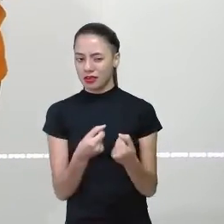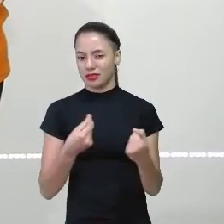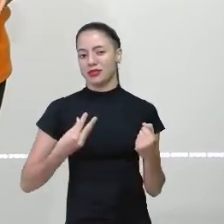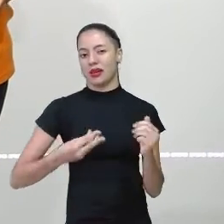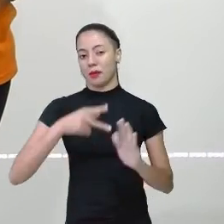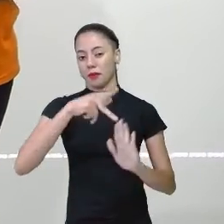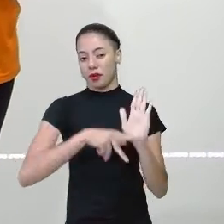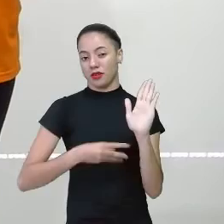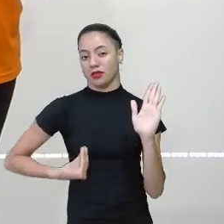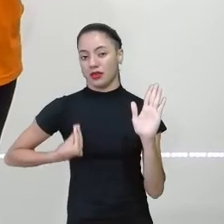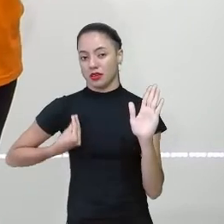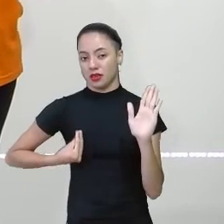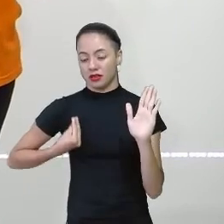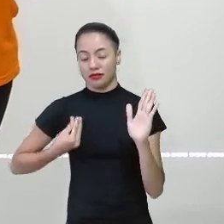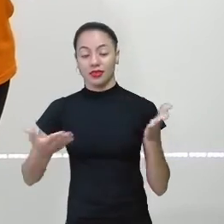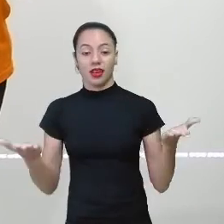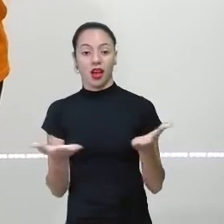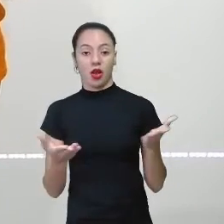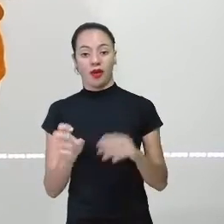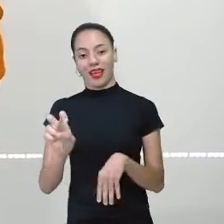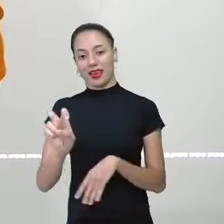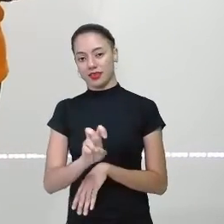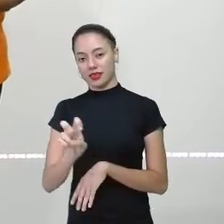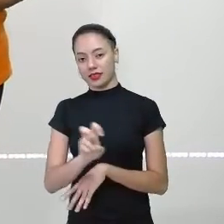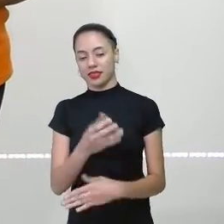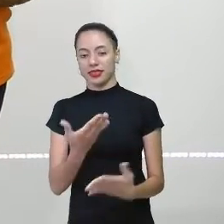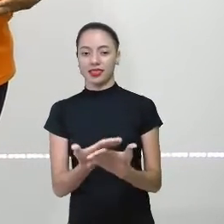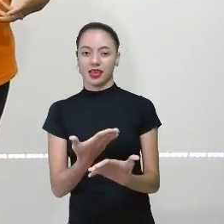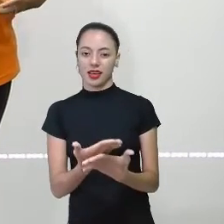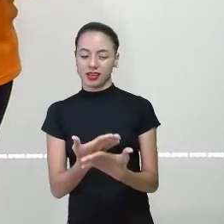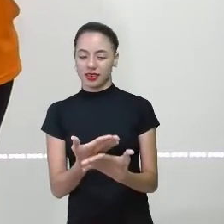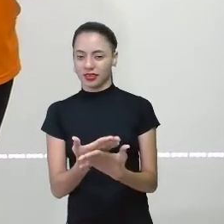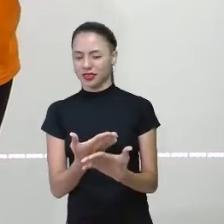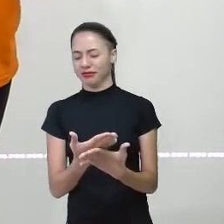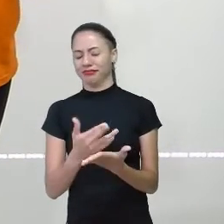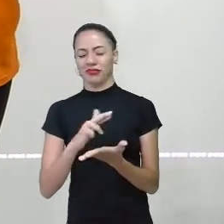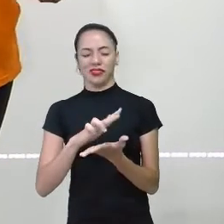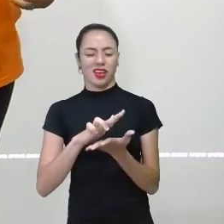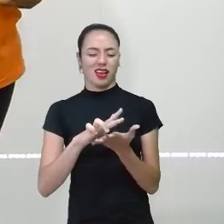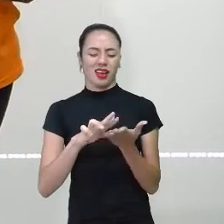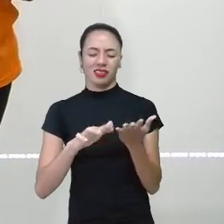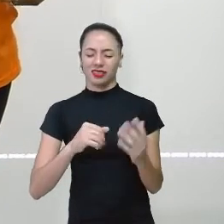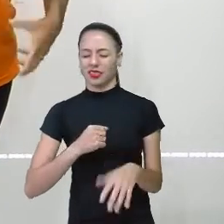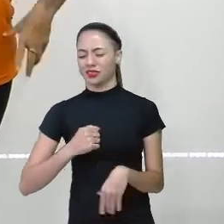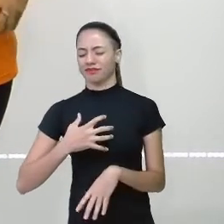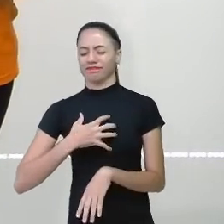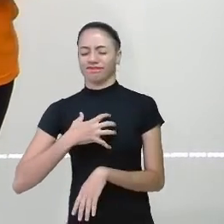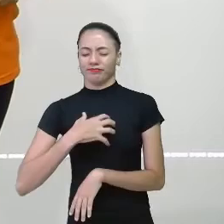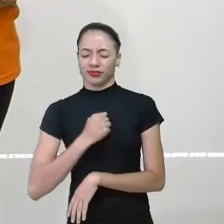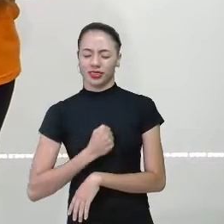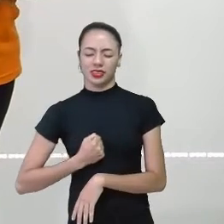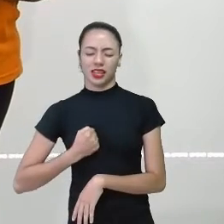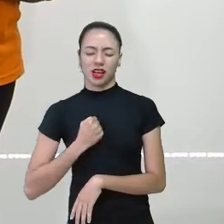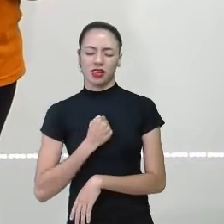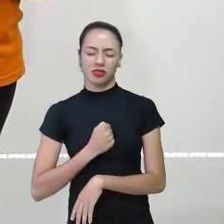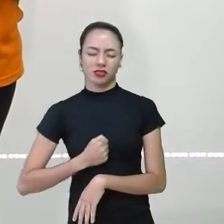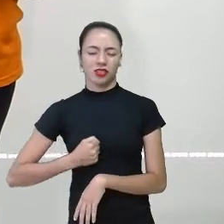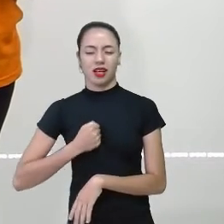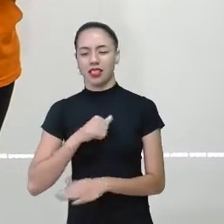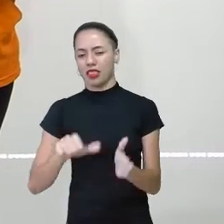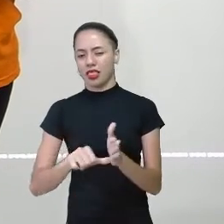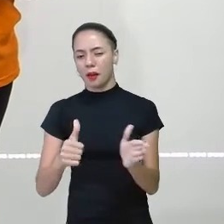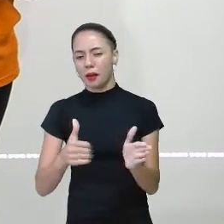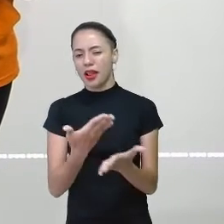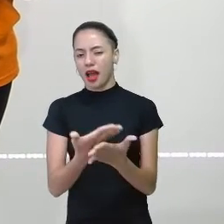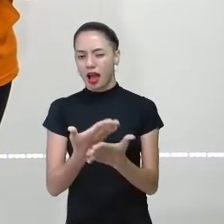Vida. Chegamos à nossa quinta aula, já com muitas e muitas saudades da nossa aula magna, não é não?